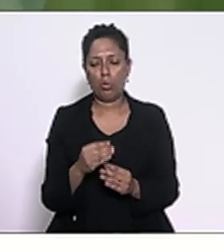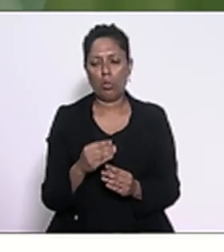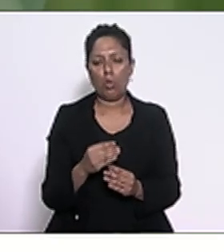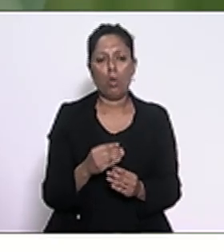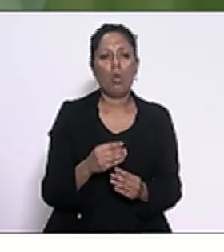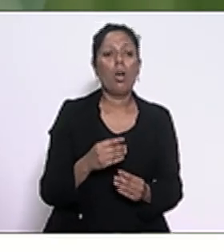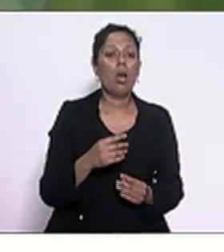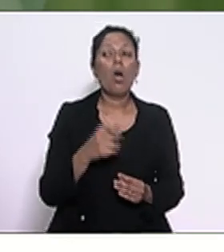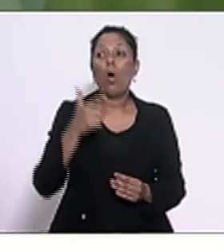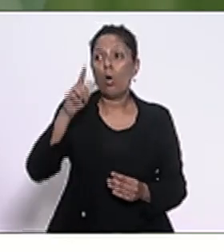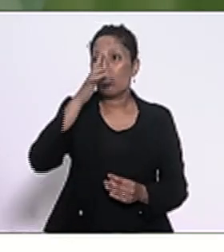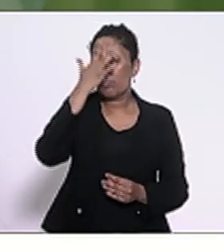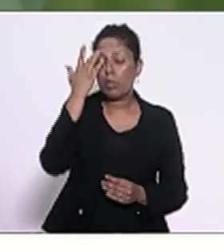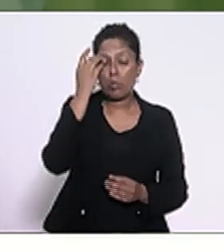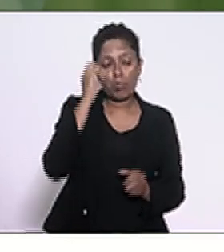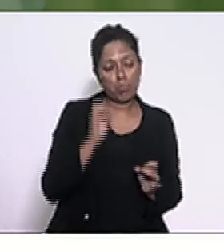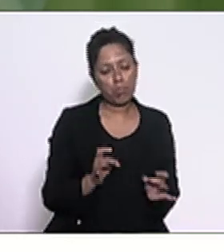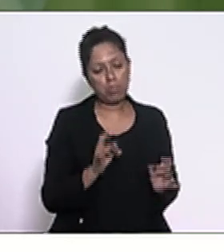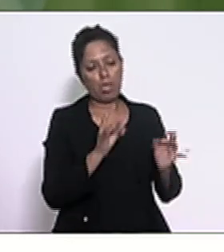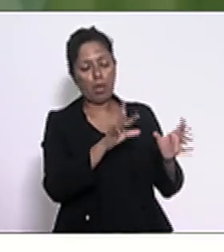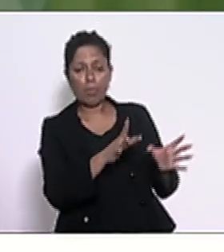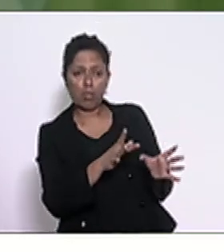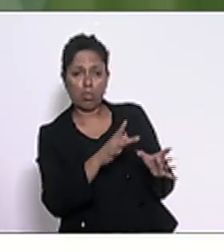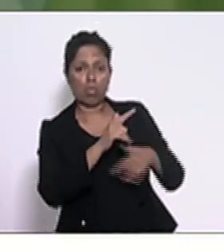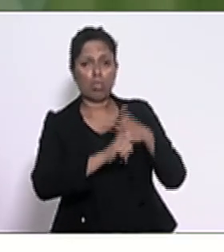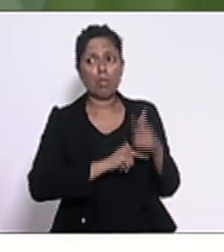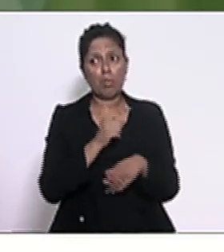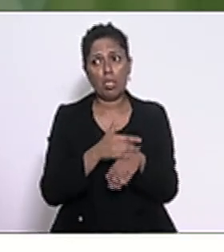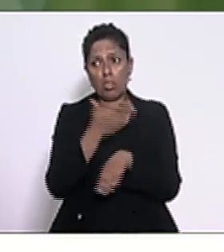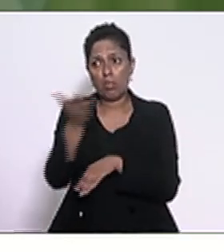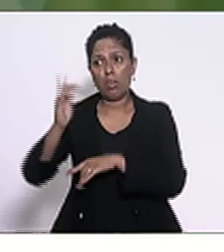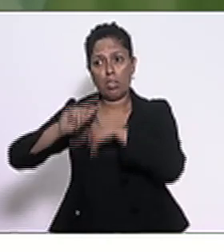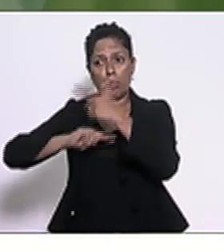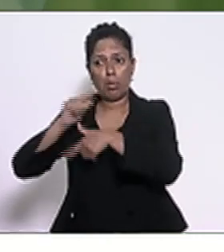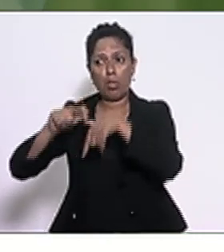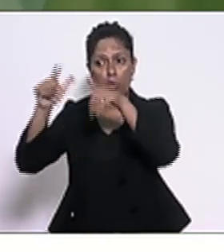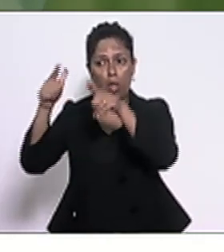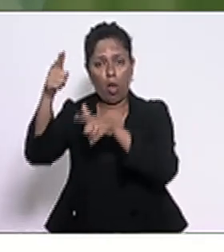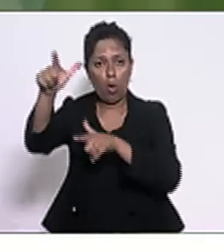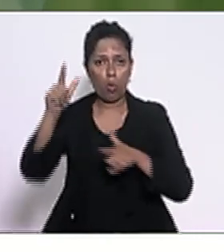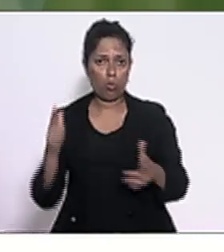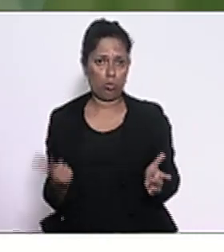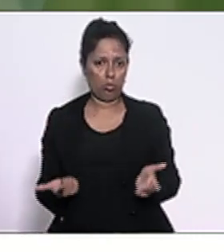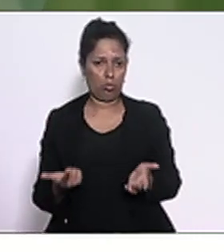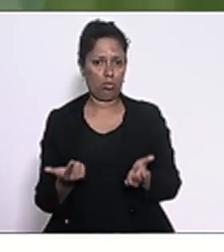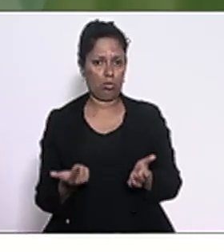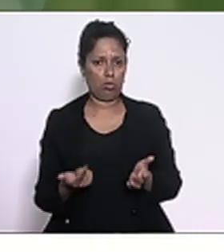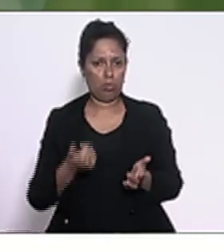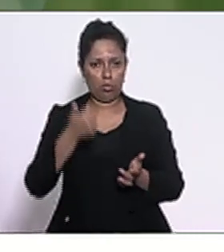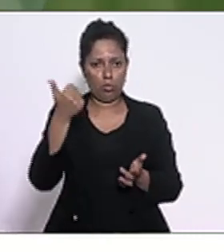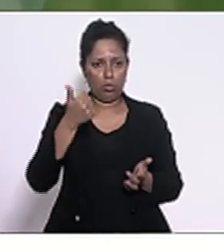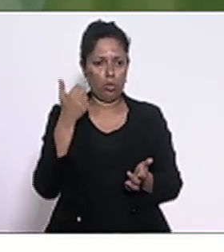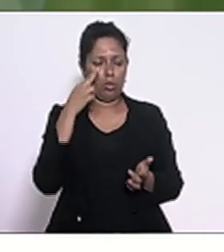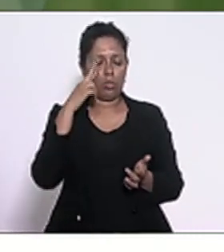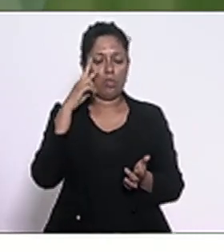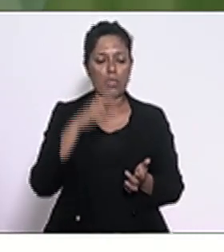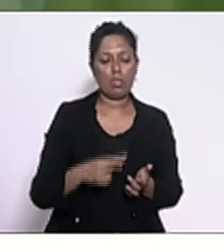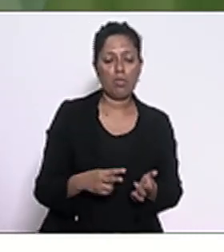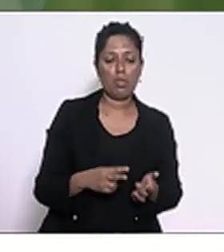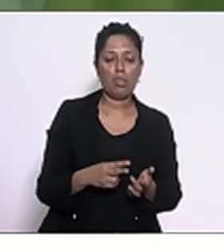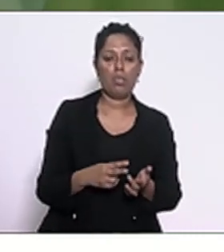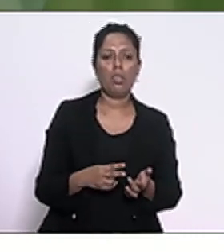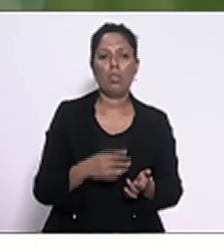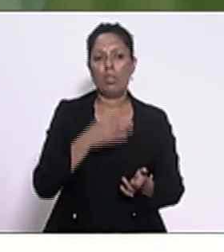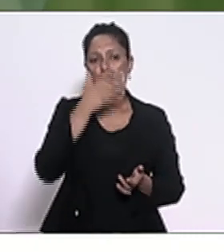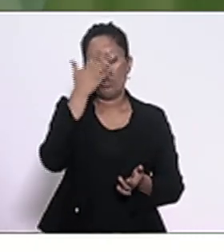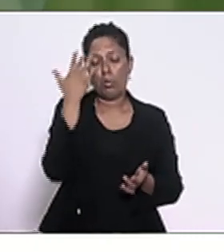melhores remunerações, enfim. Então, mesmo a gente conseguindo internalizar um determinado número de concursados, sempre há